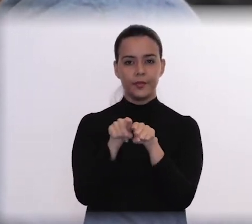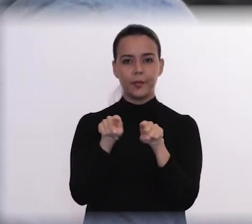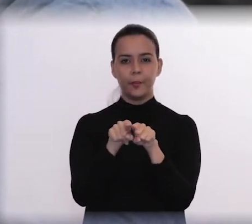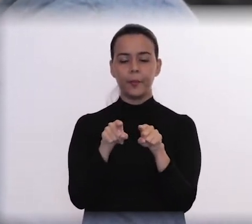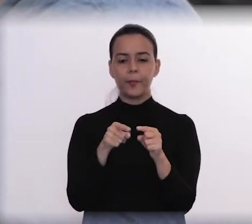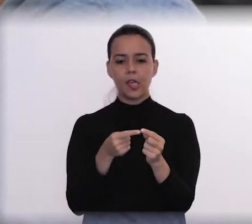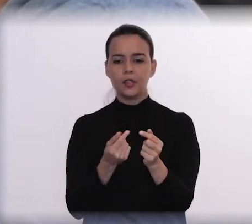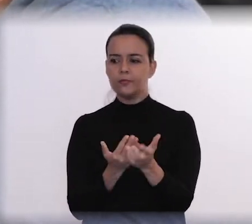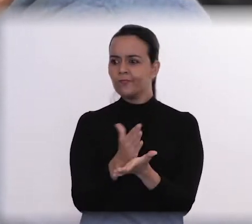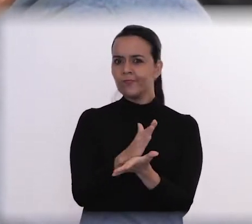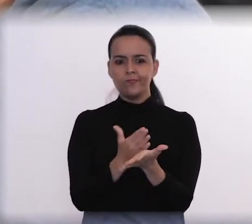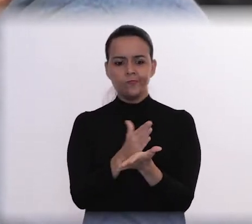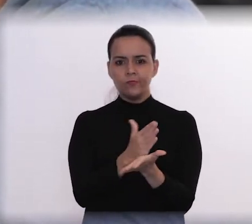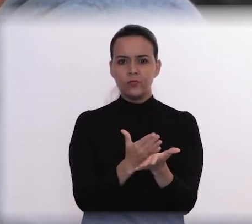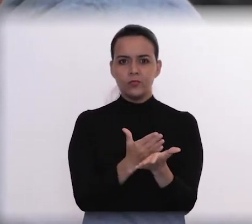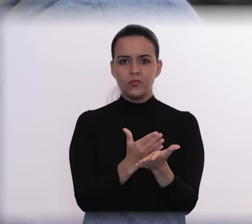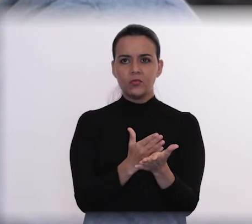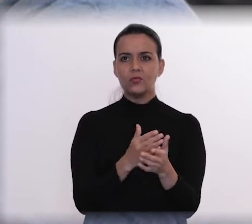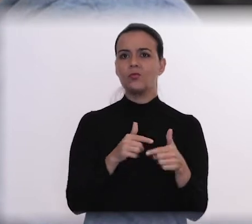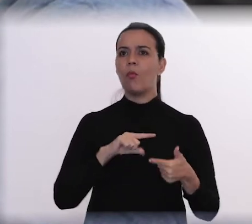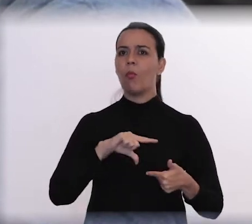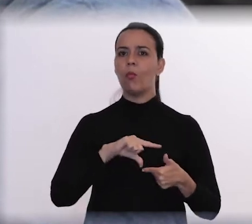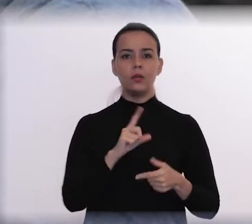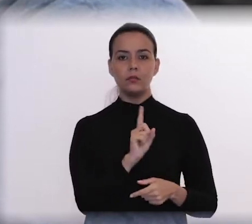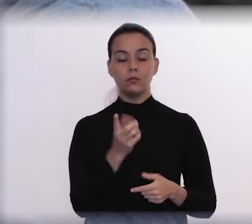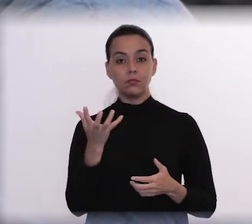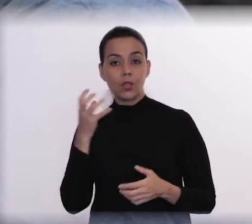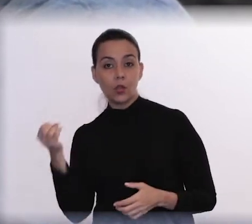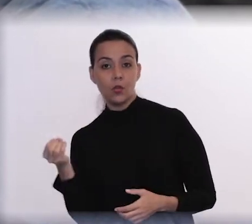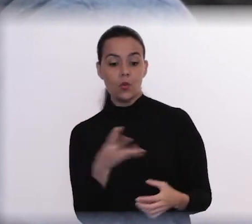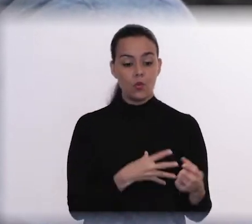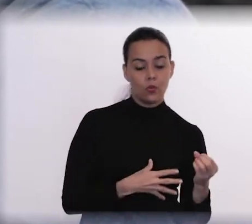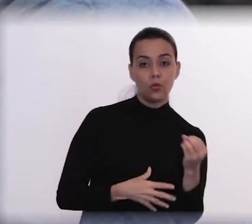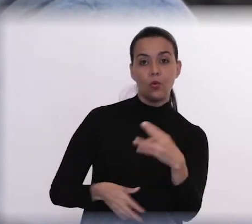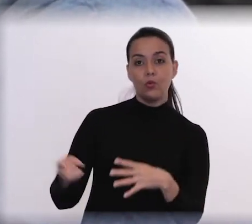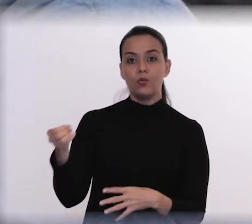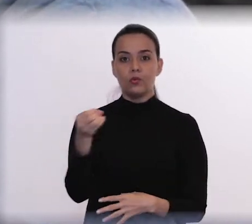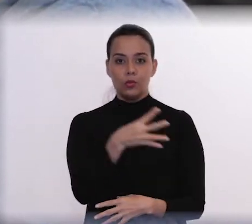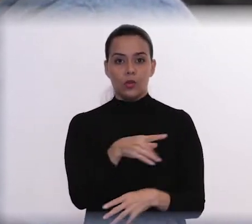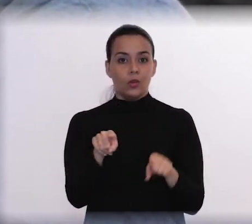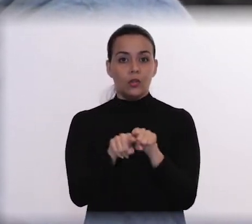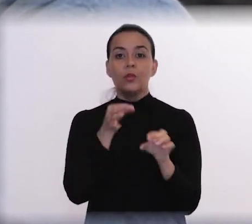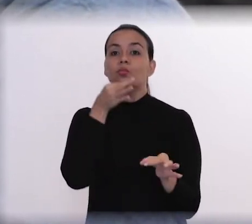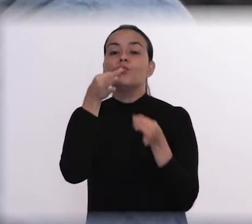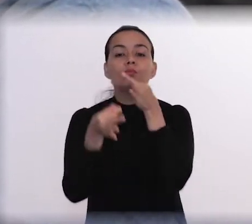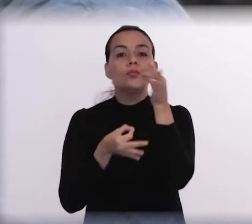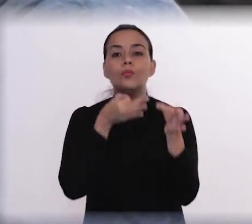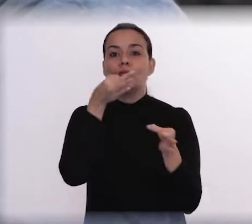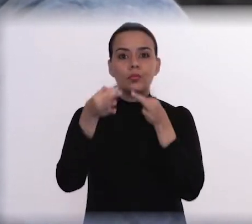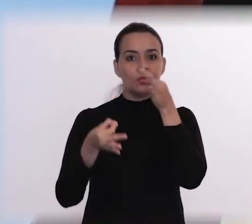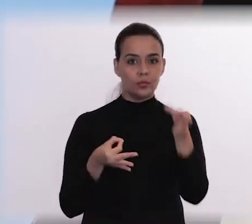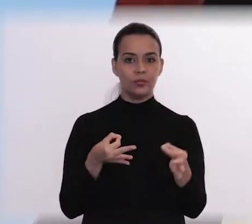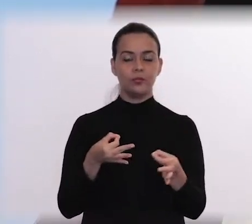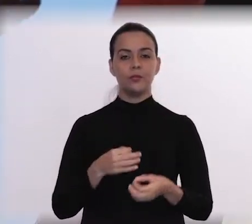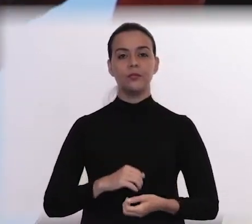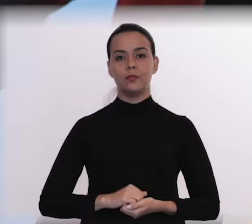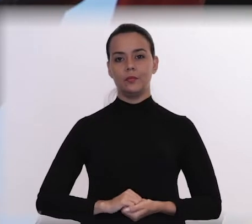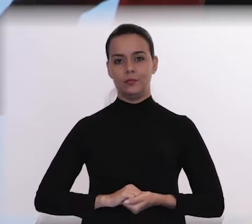pelo novo e, sobretudo, uma crítica aguda pelo que era feito